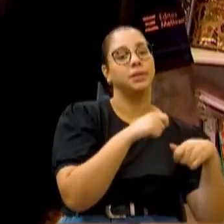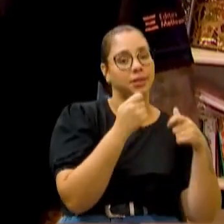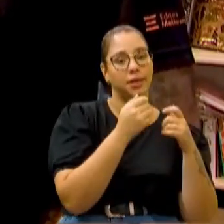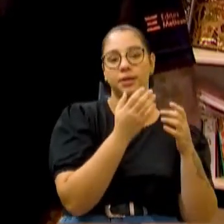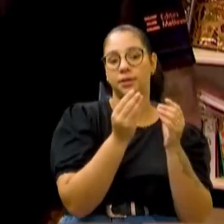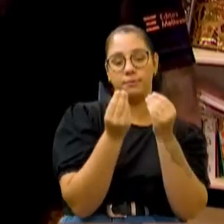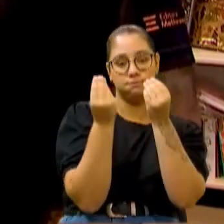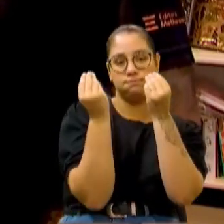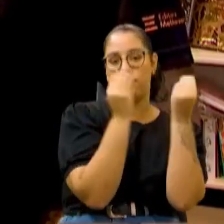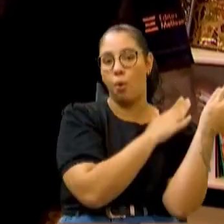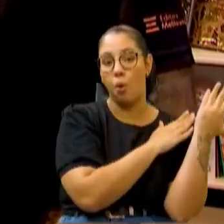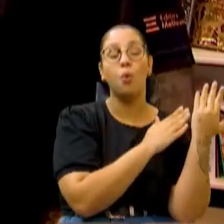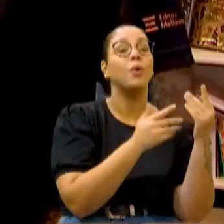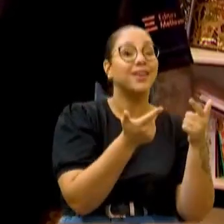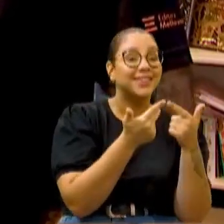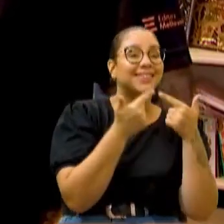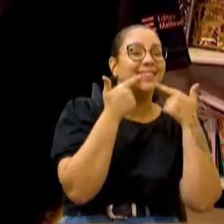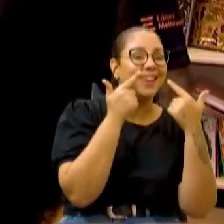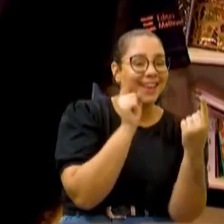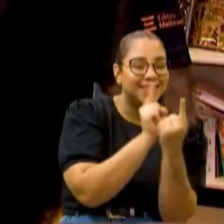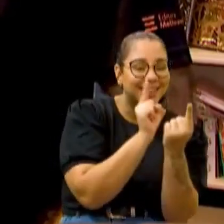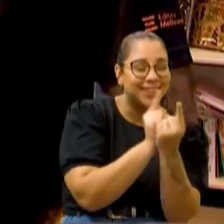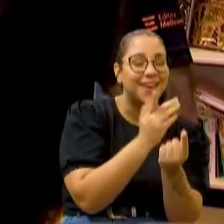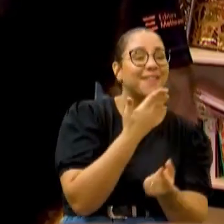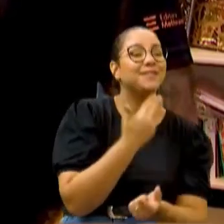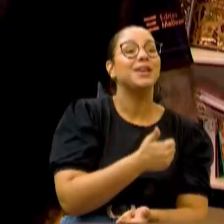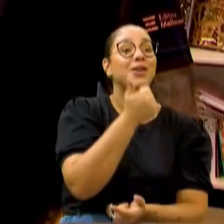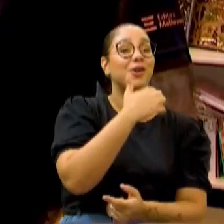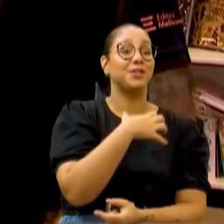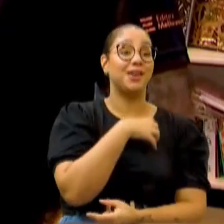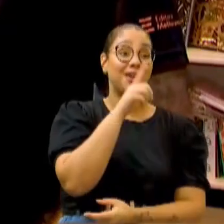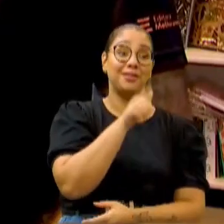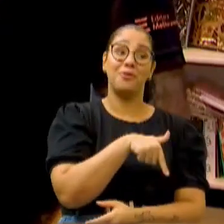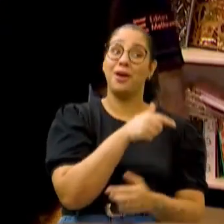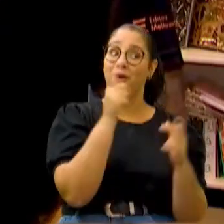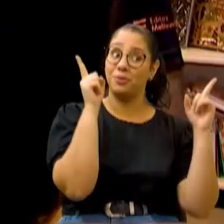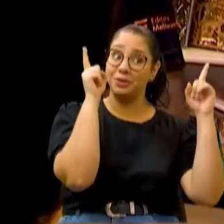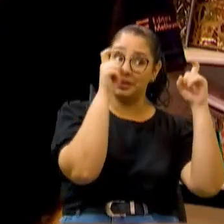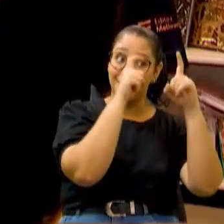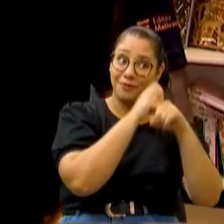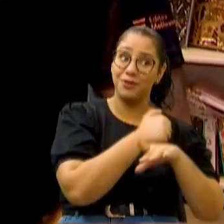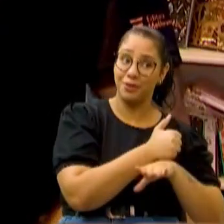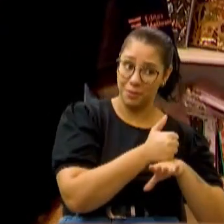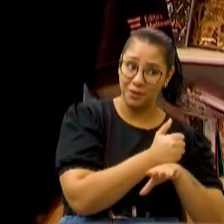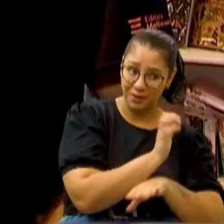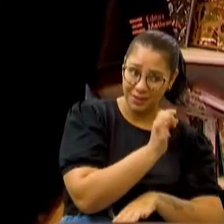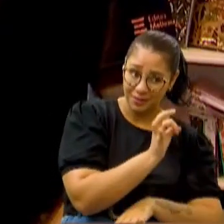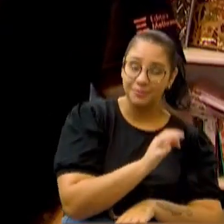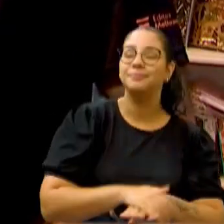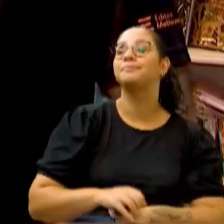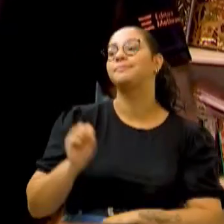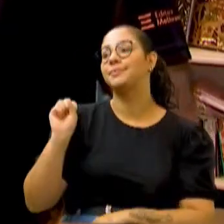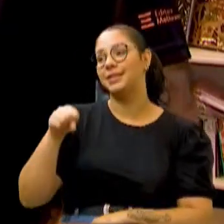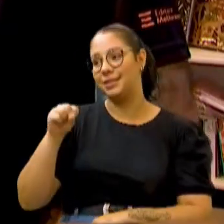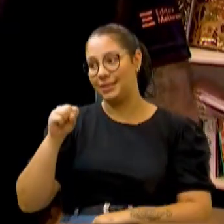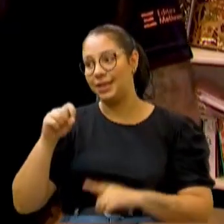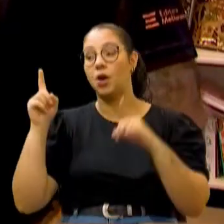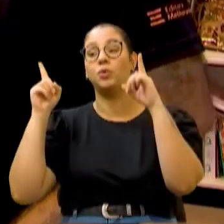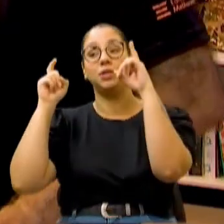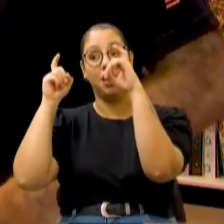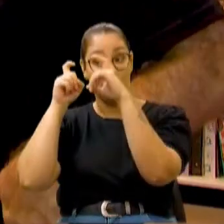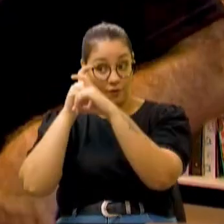Você tem que atendê-lo da melhor maneira Verdade. possível. Então, esse eu acho que talvez seja um grande desafio Sim. da profissão, né, Ismael? É um